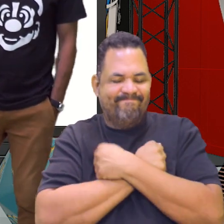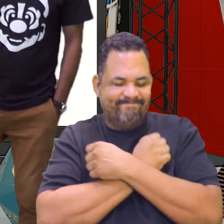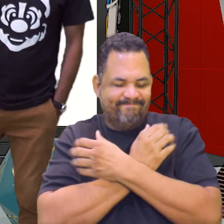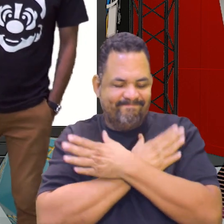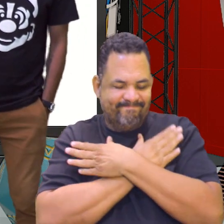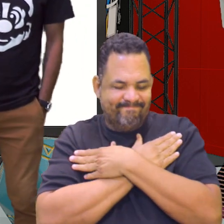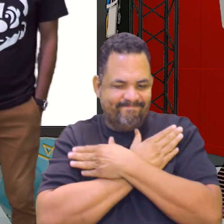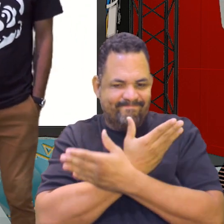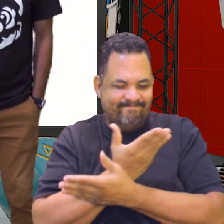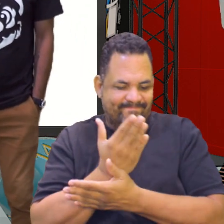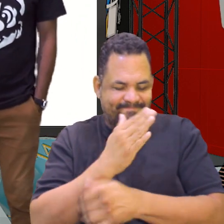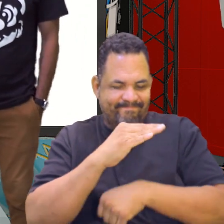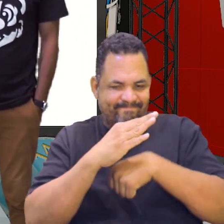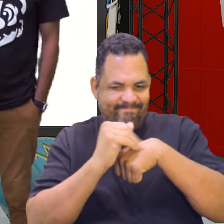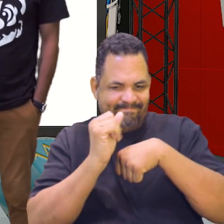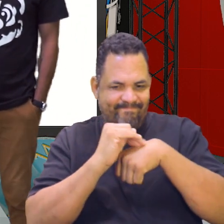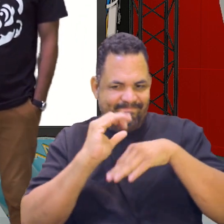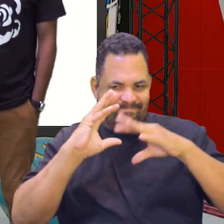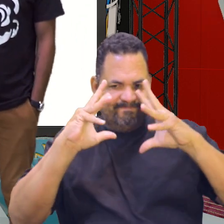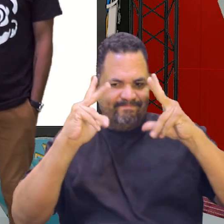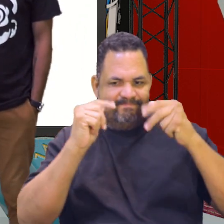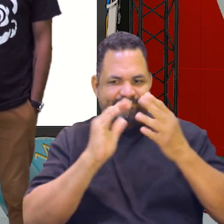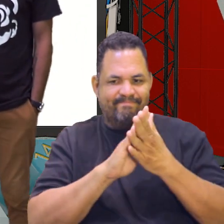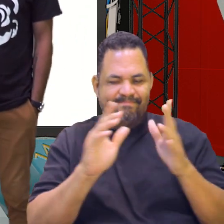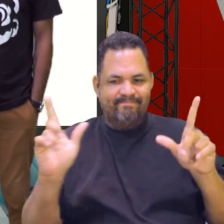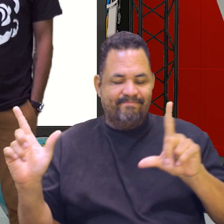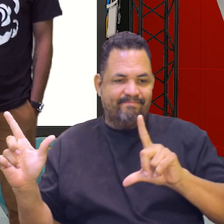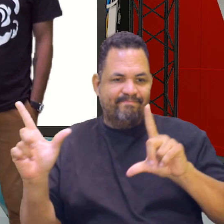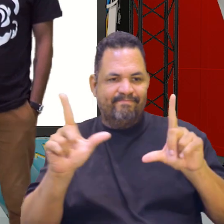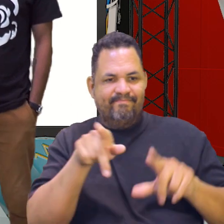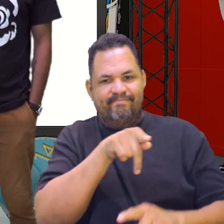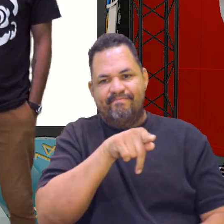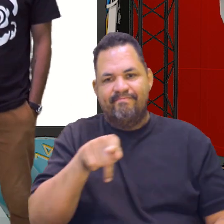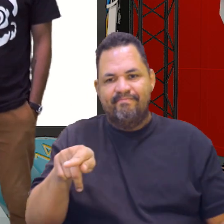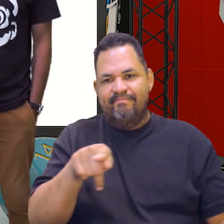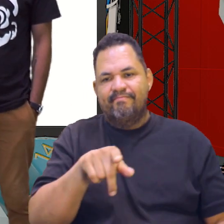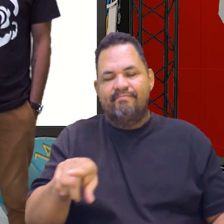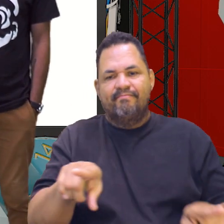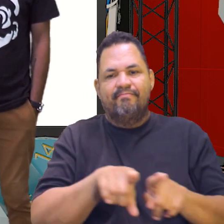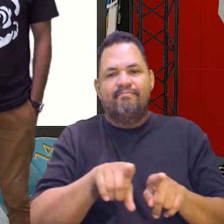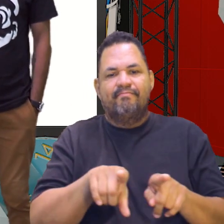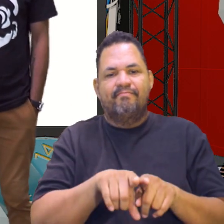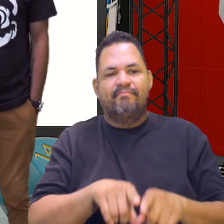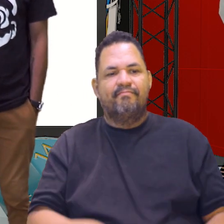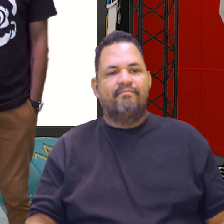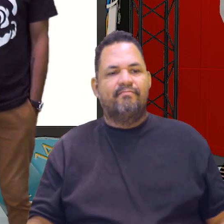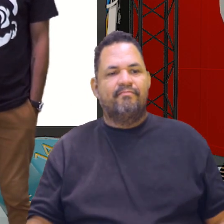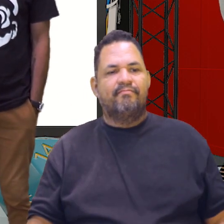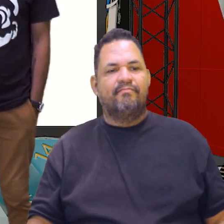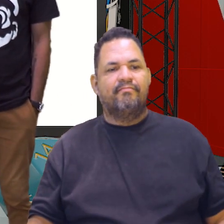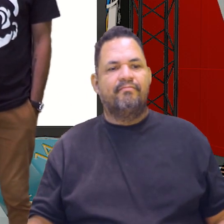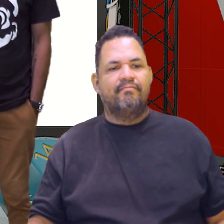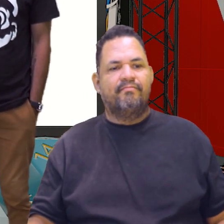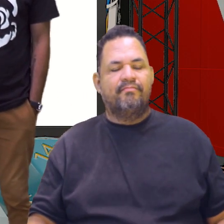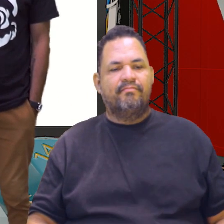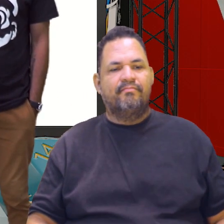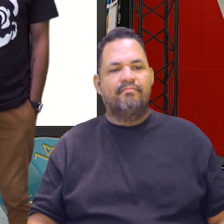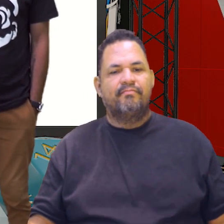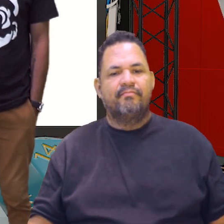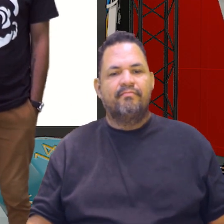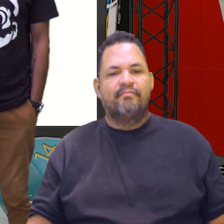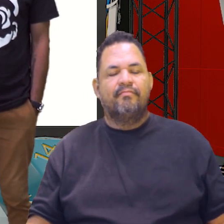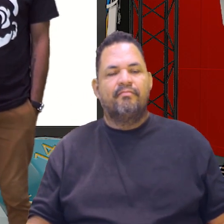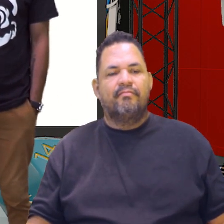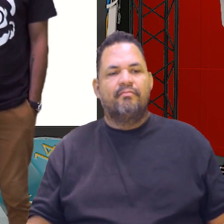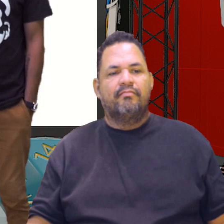abraçados por nós. Um carinho imenso ter vocês aqui na telinha. Professores presenciais também, professora Laura. E é isso mesmo. Ficamos por aqui,